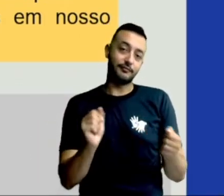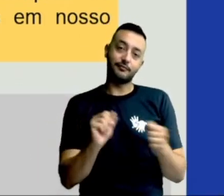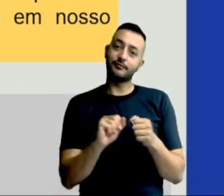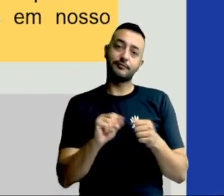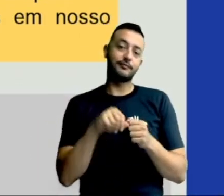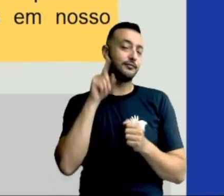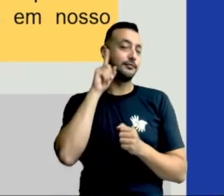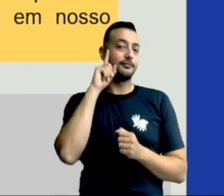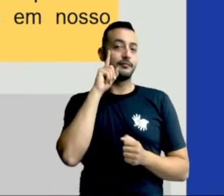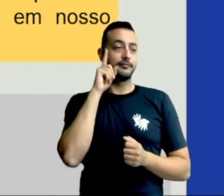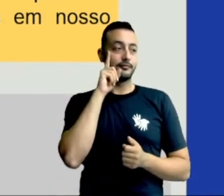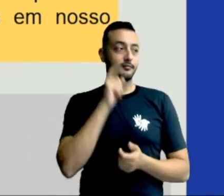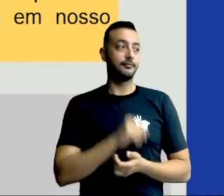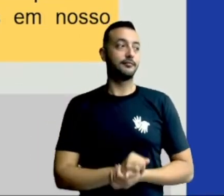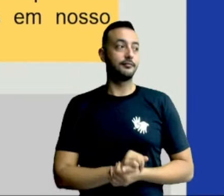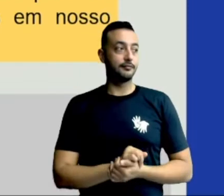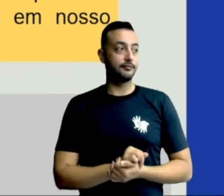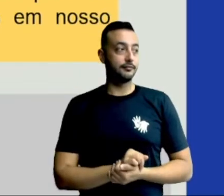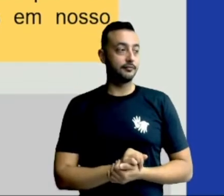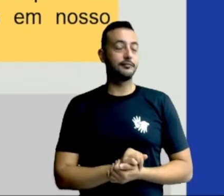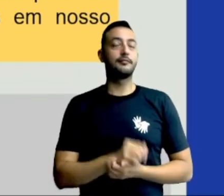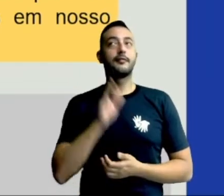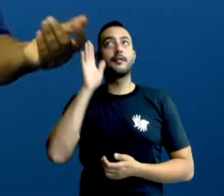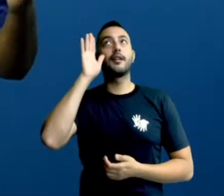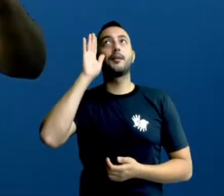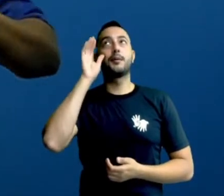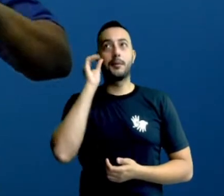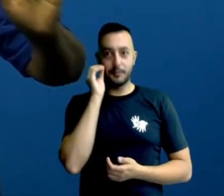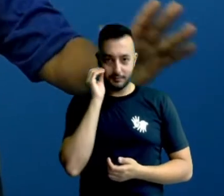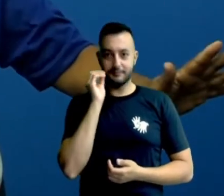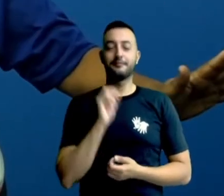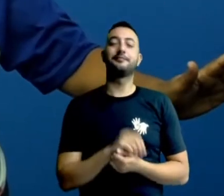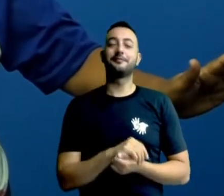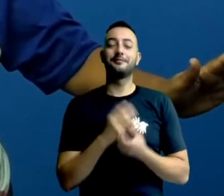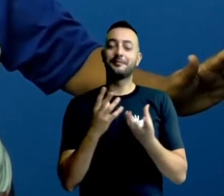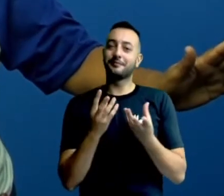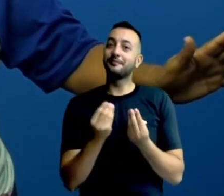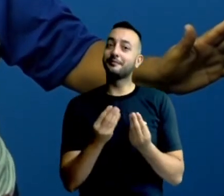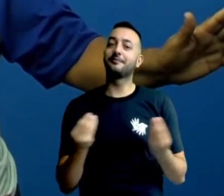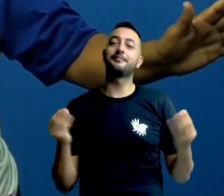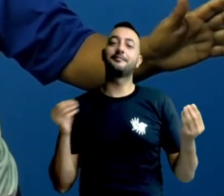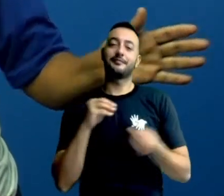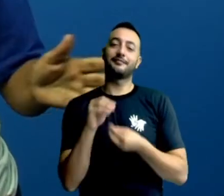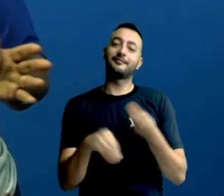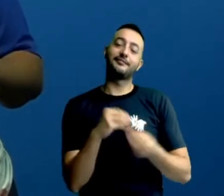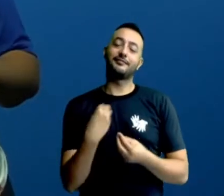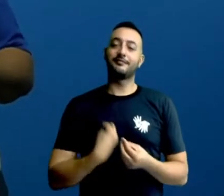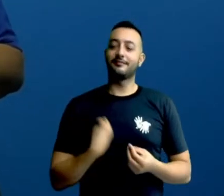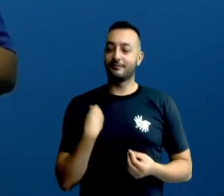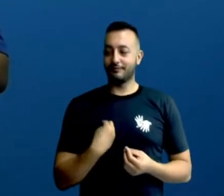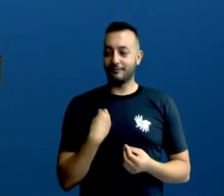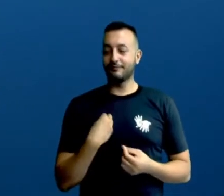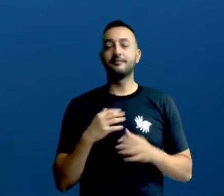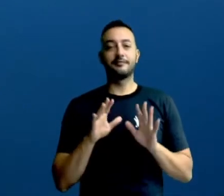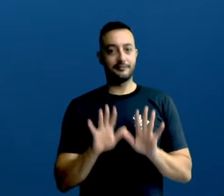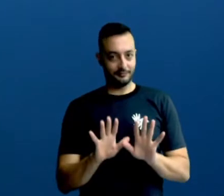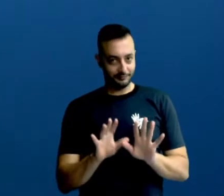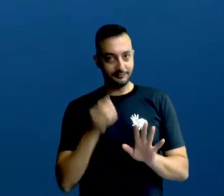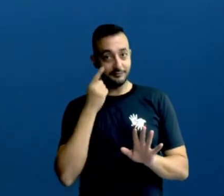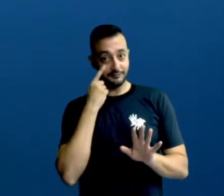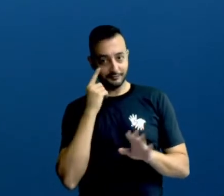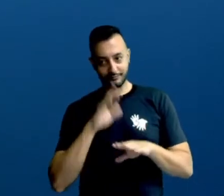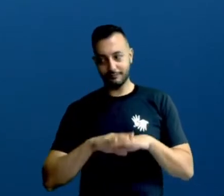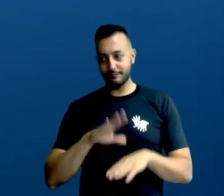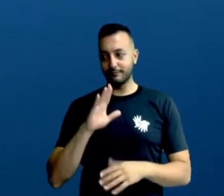no nosso dia a dia. Ufa, não é? Quantas misturas em nossas vidas. Vamos lá, vamos ver mais um